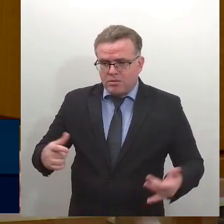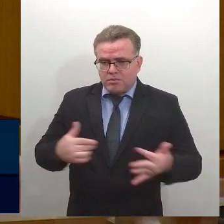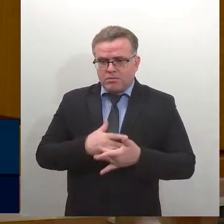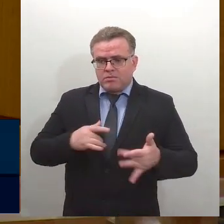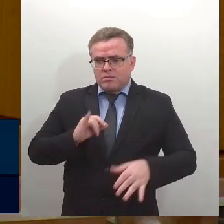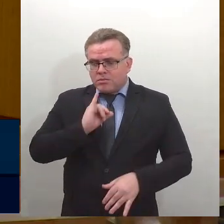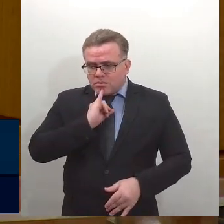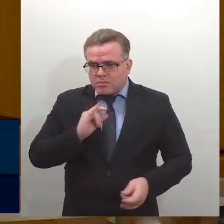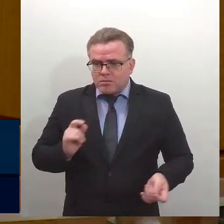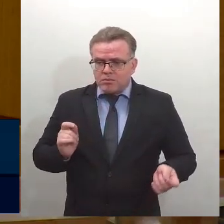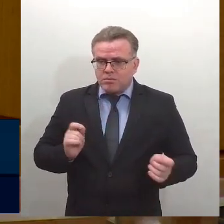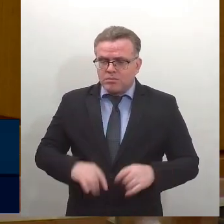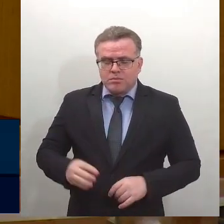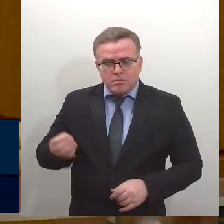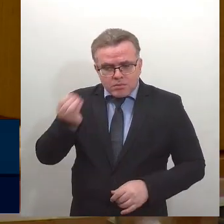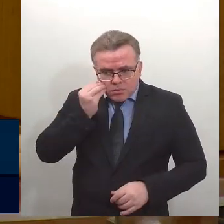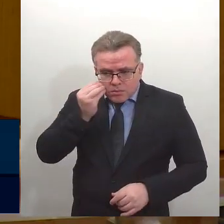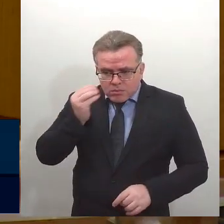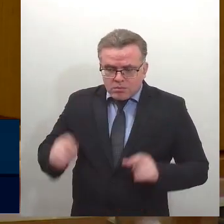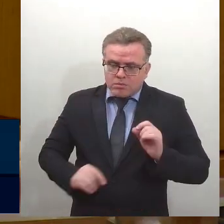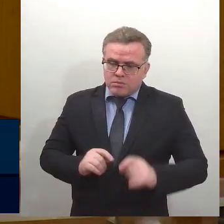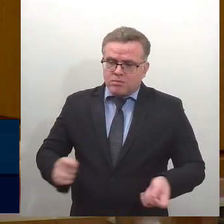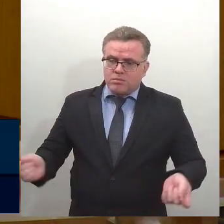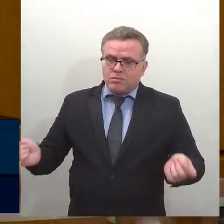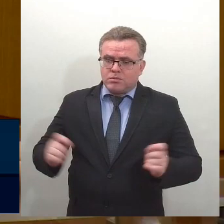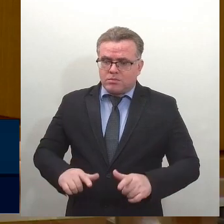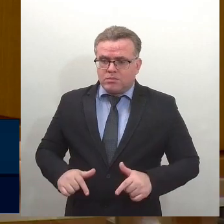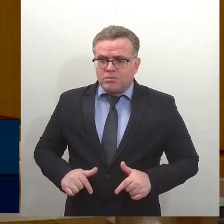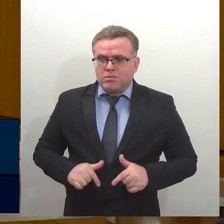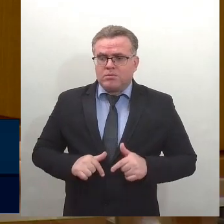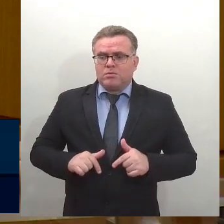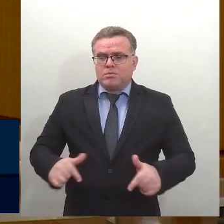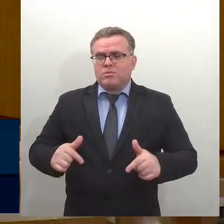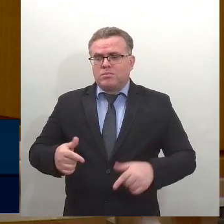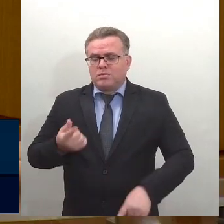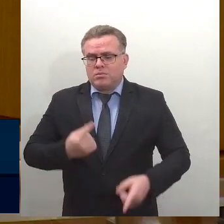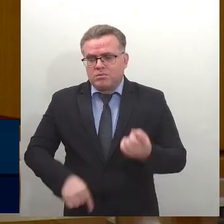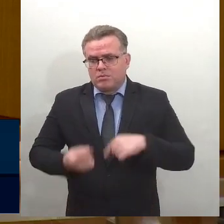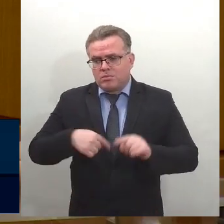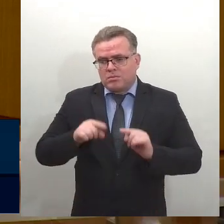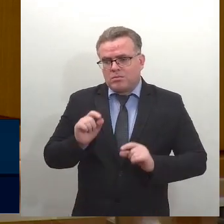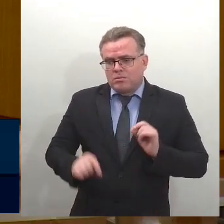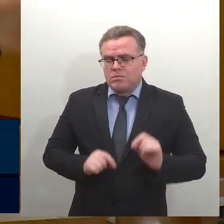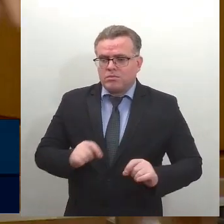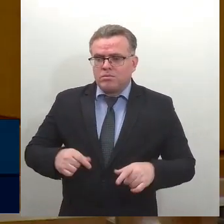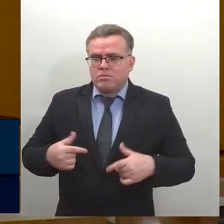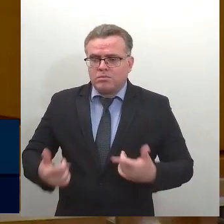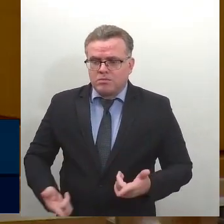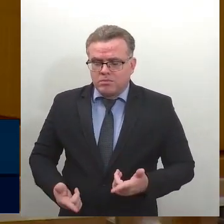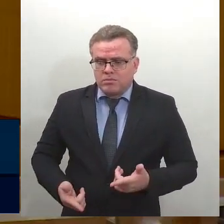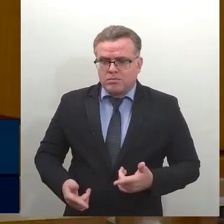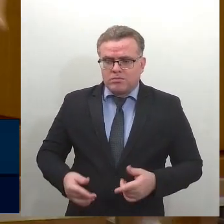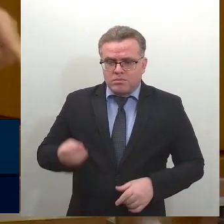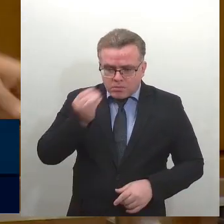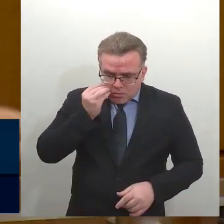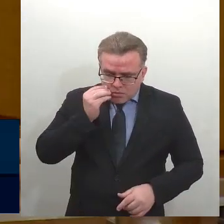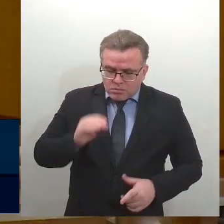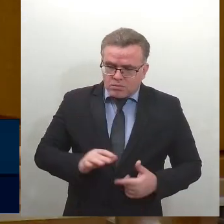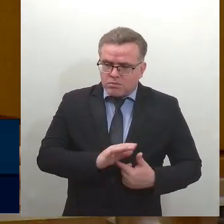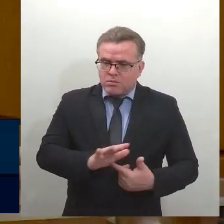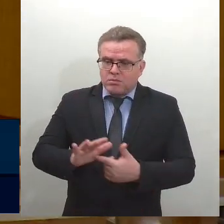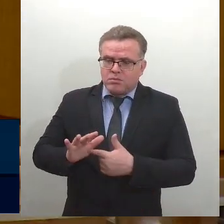as potencialidades de uma região, foi tentar ressaltar, inclusive, e apontar os problemas que